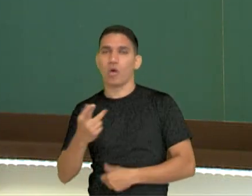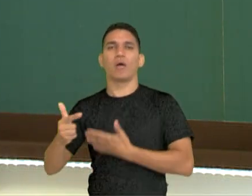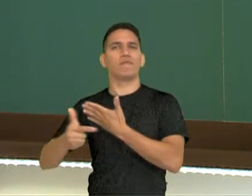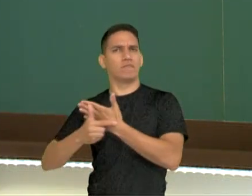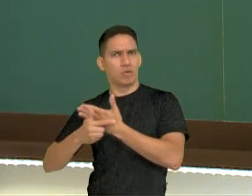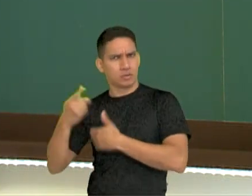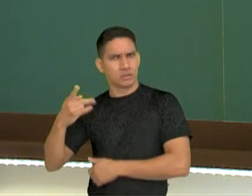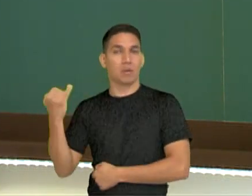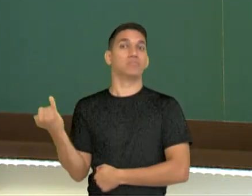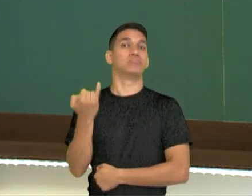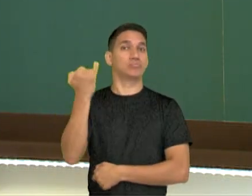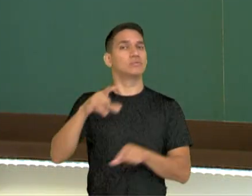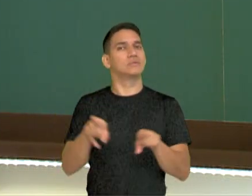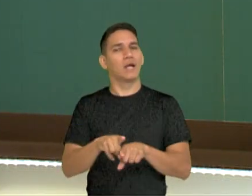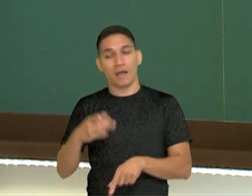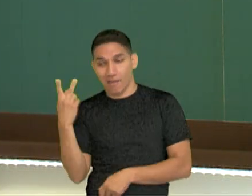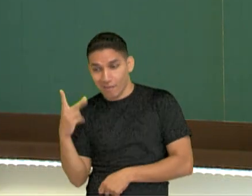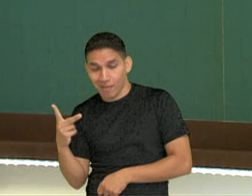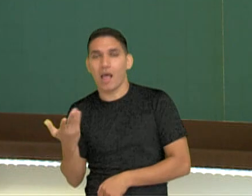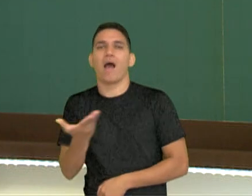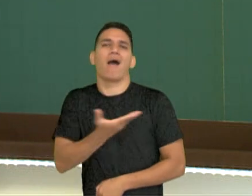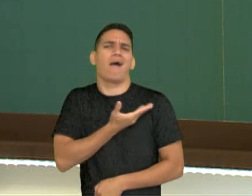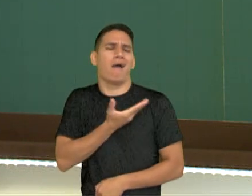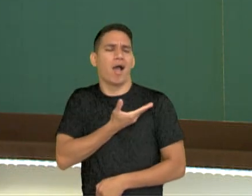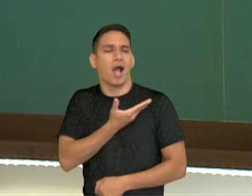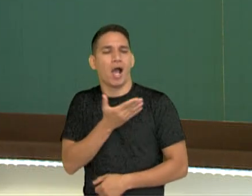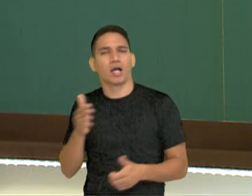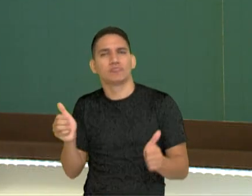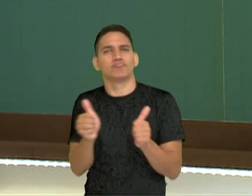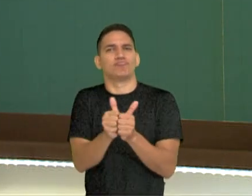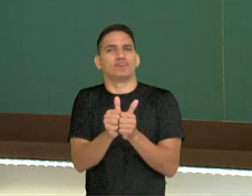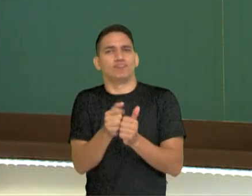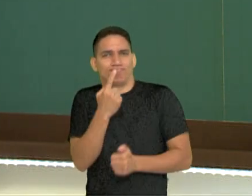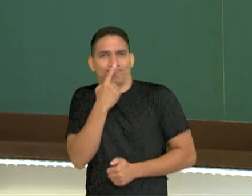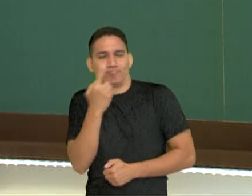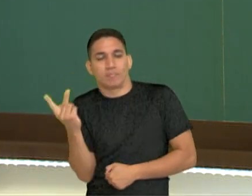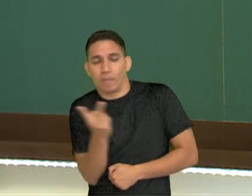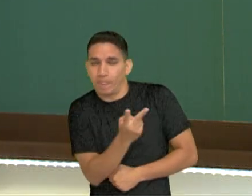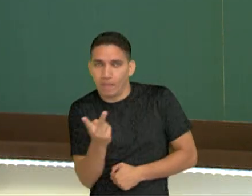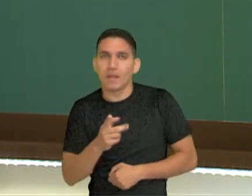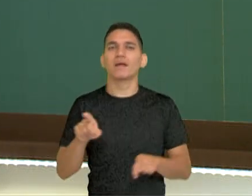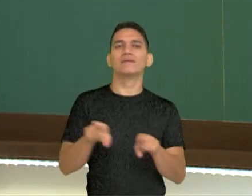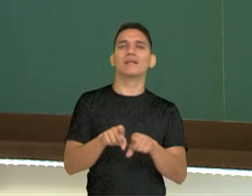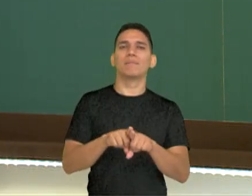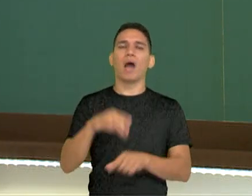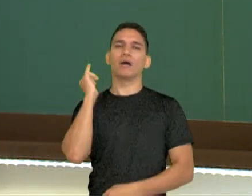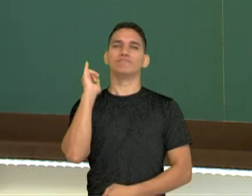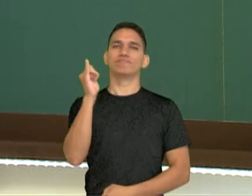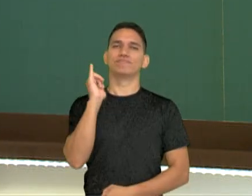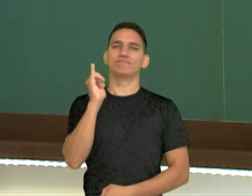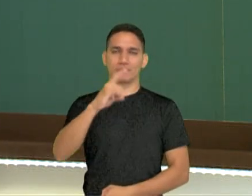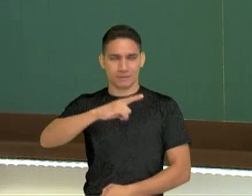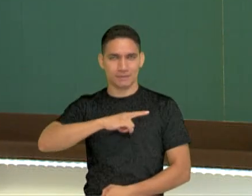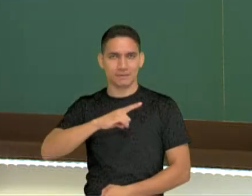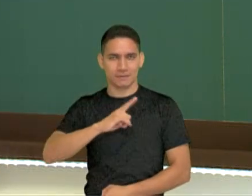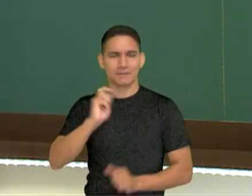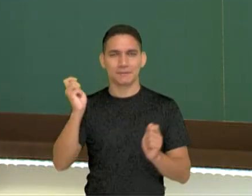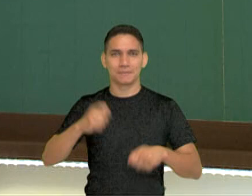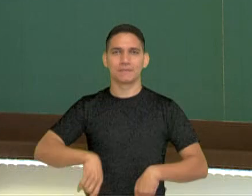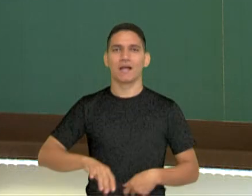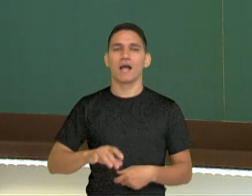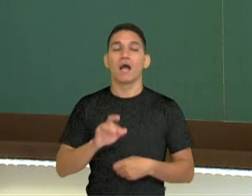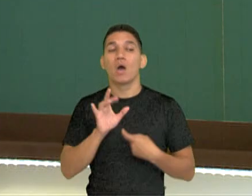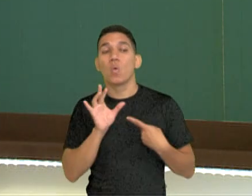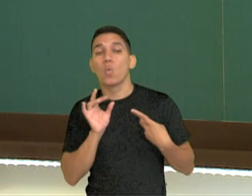piloto, né? Além de bom amigo que ele vira ali do Pequeno Príncipe, ele também ele tem esse papel, né, de narrar, de